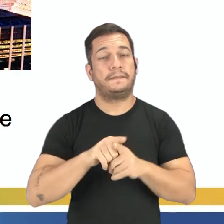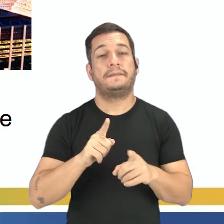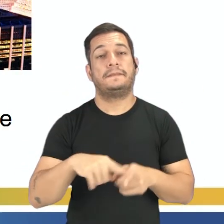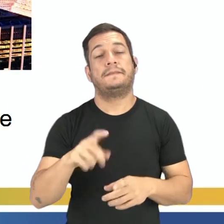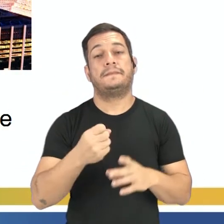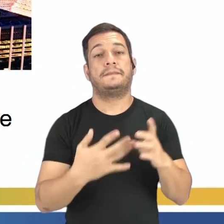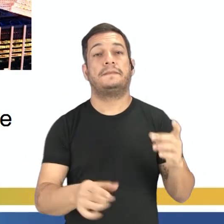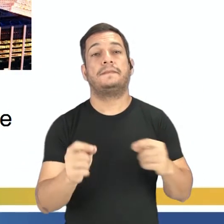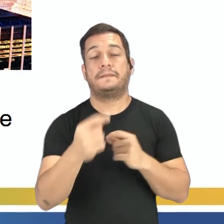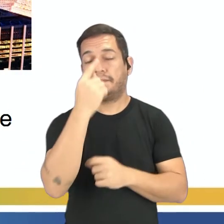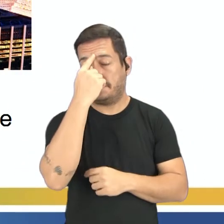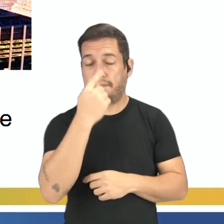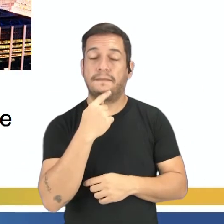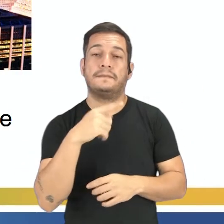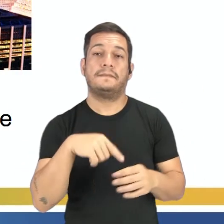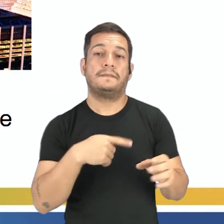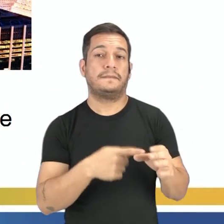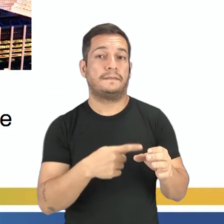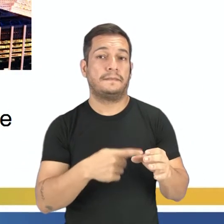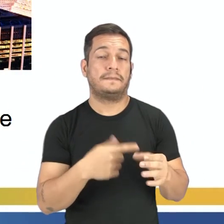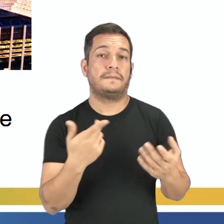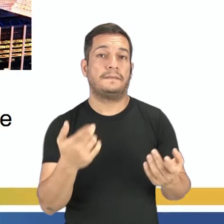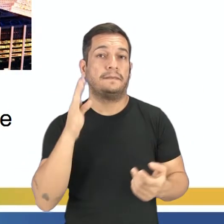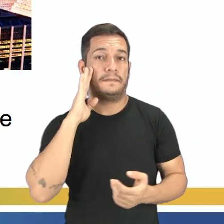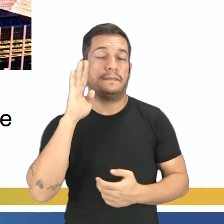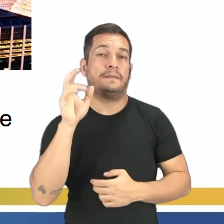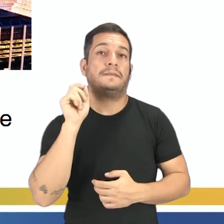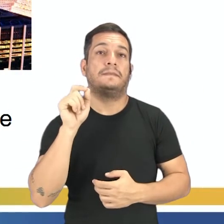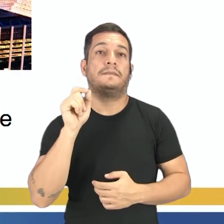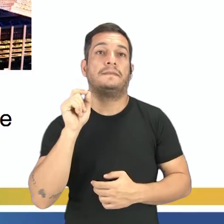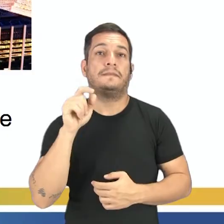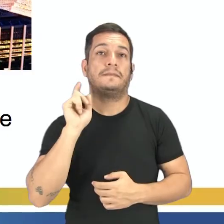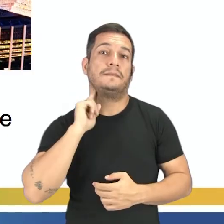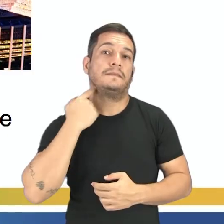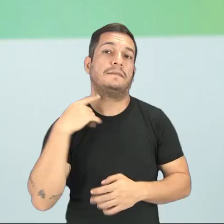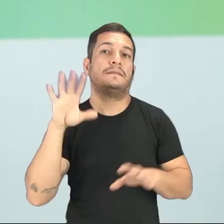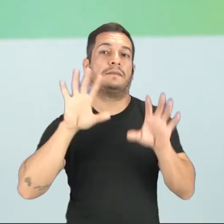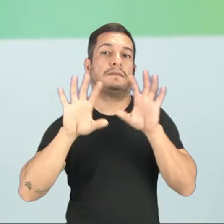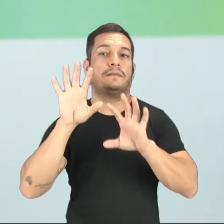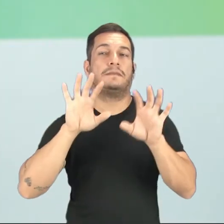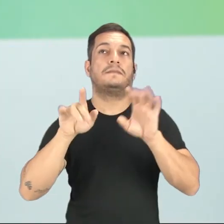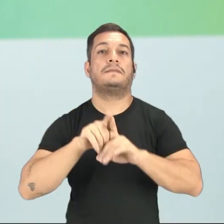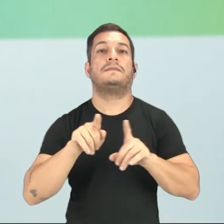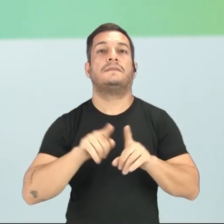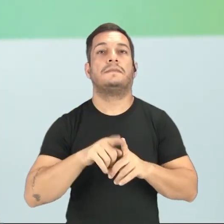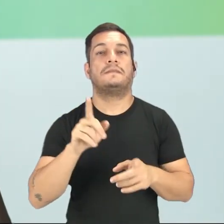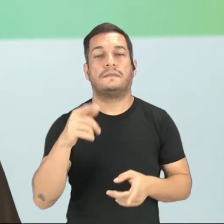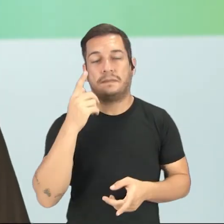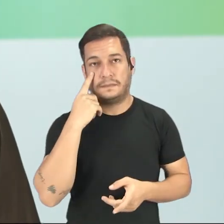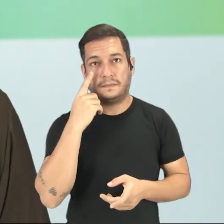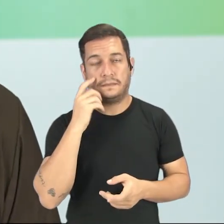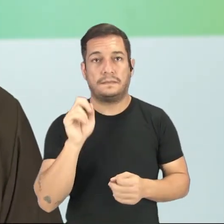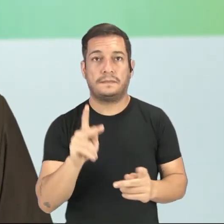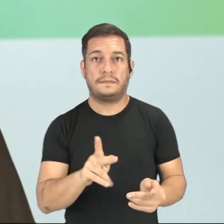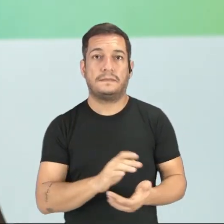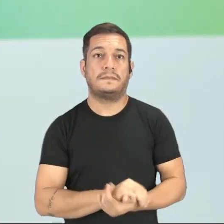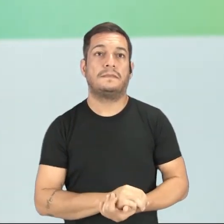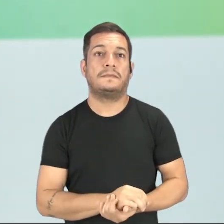é de uma paisagem urbana, né? Principalmente nessa poluição do ar, os componentes da paisagem urbana,